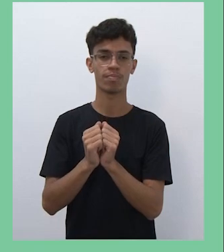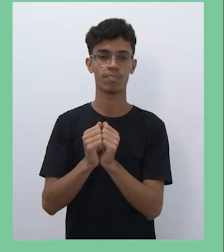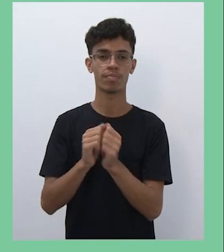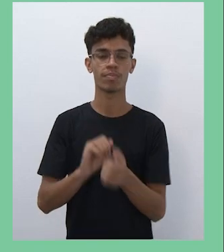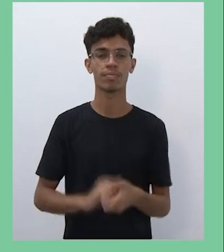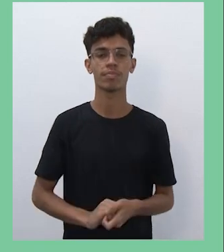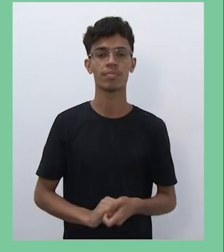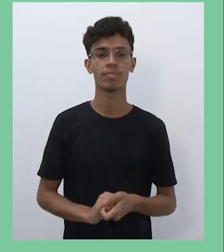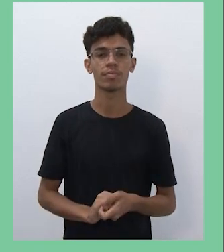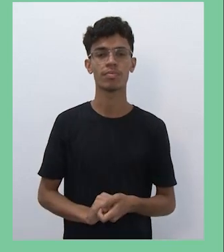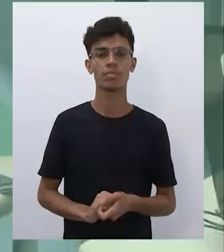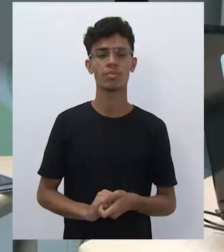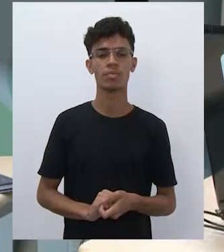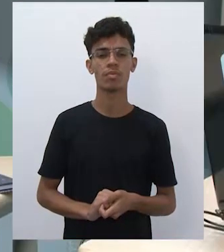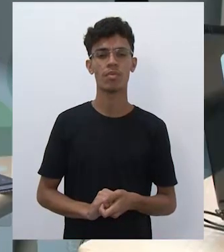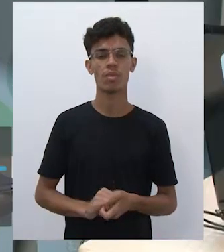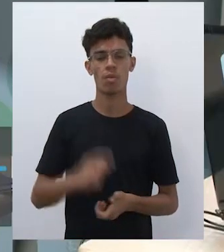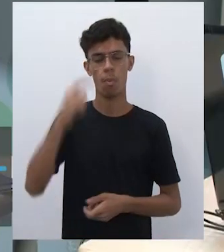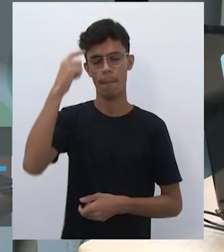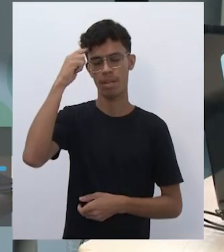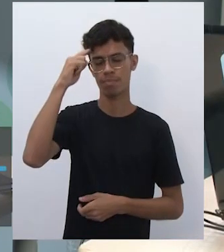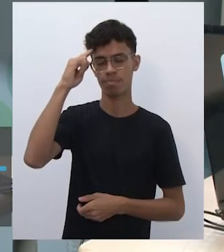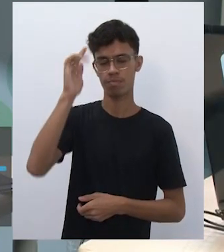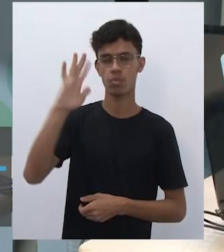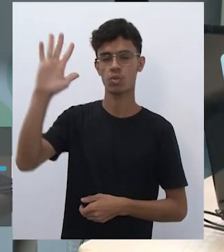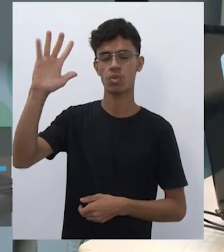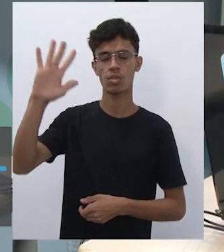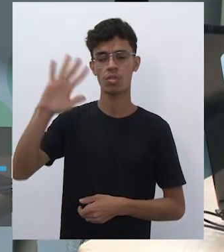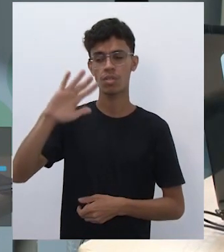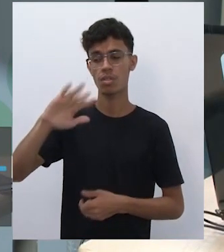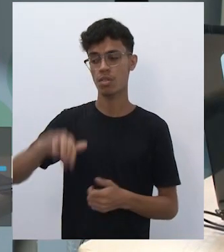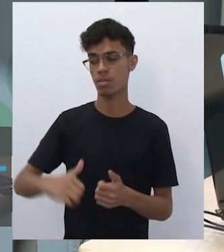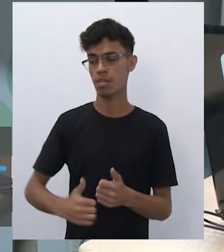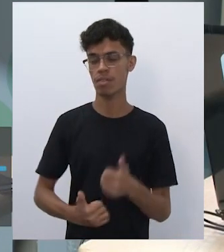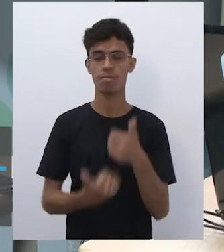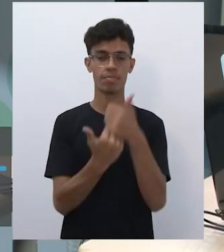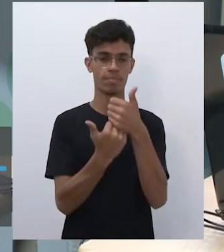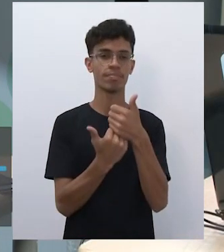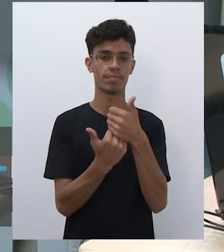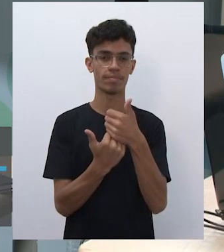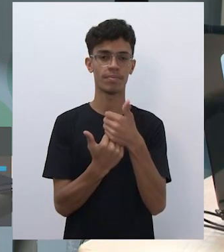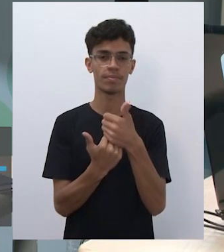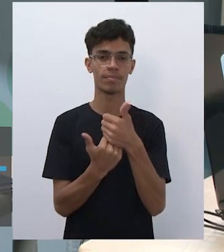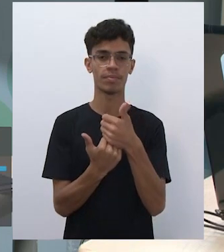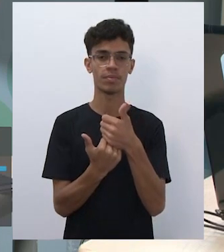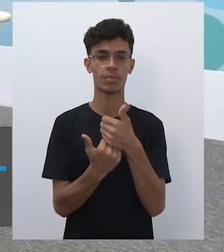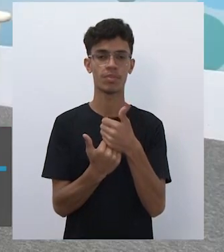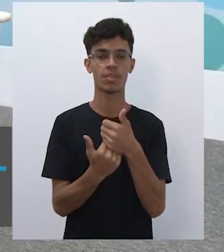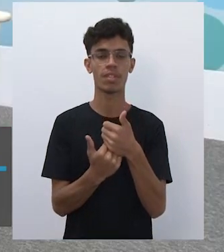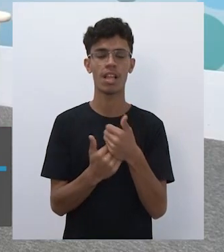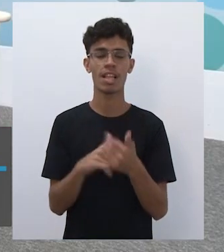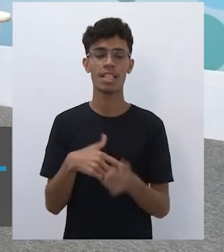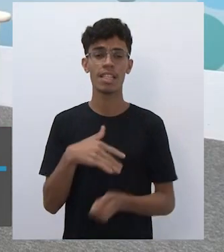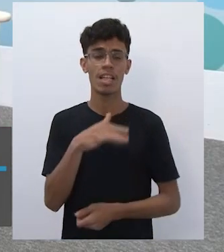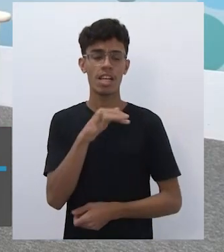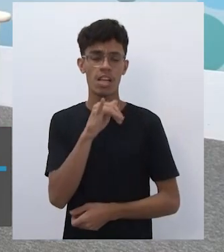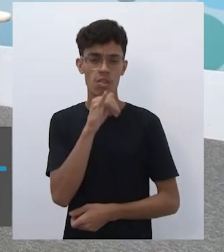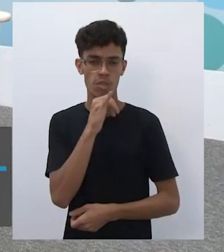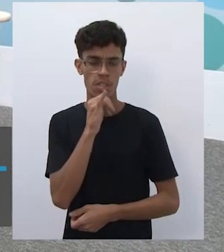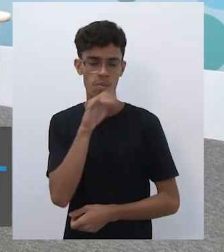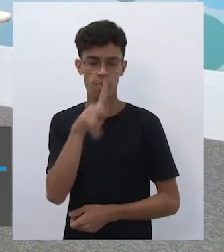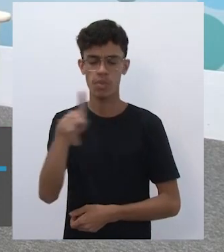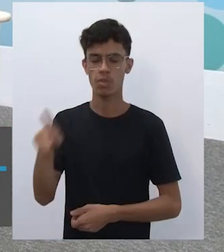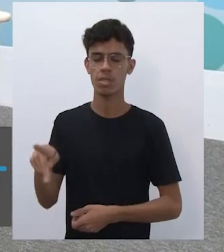formal. Então, quando a gente pensa no apoio, a gente está falando de, por exemplo, o professor Anderson vai escrever lá